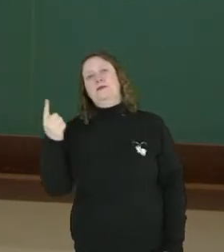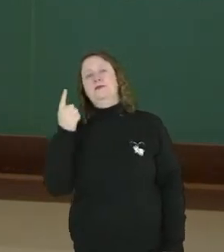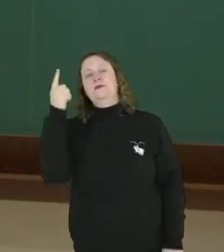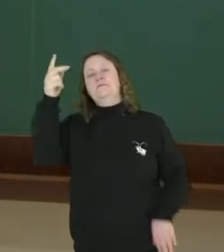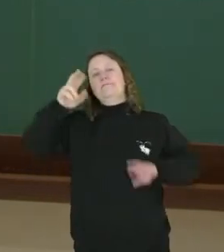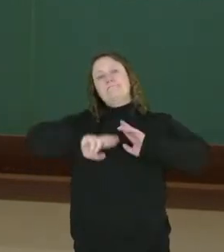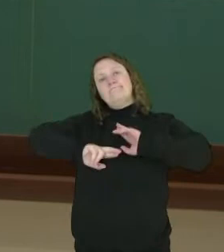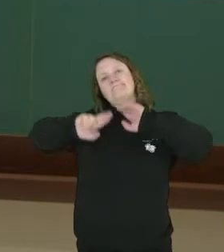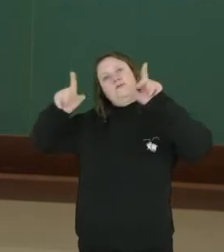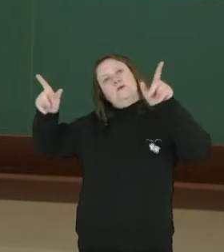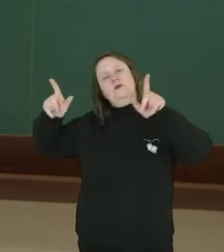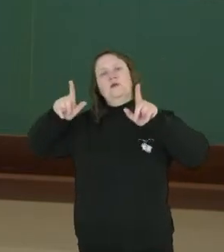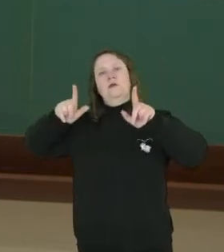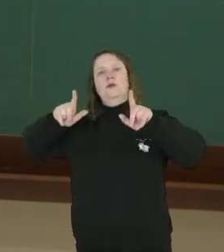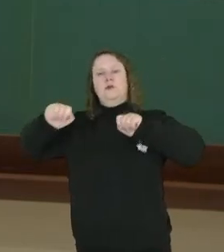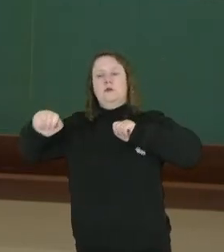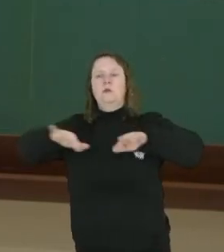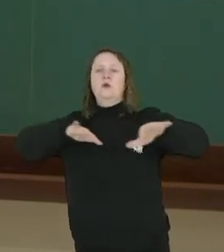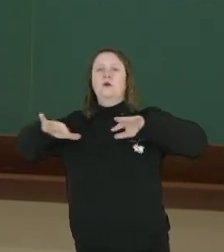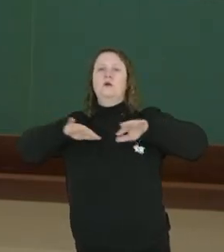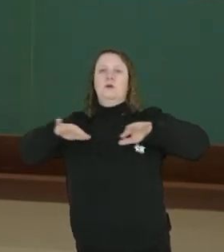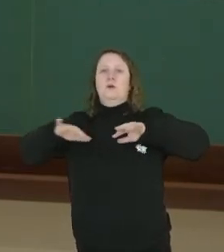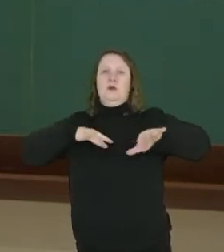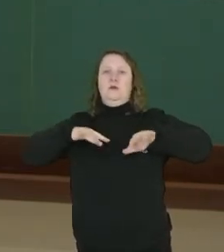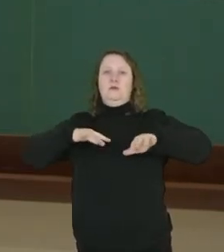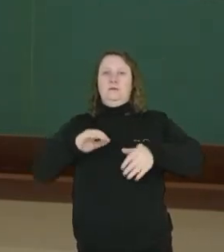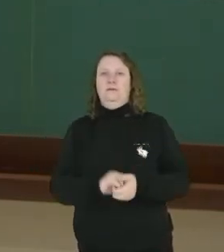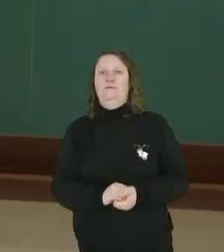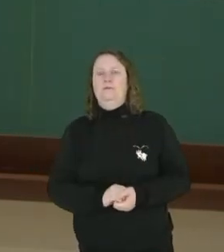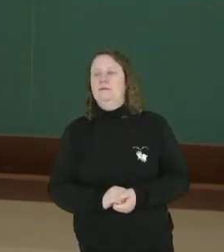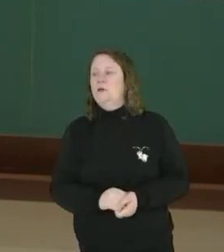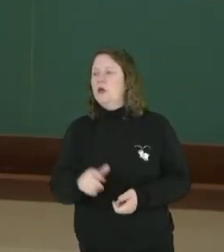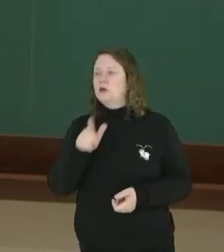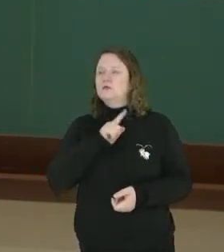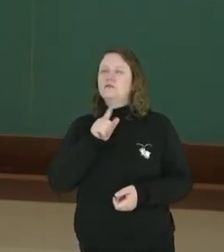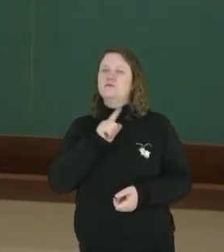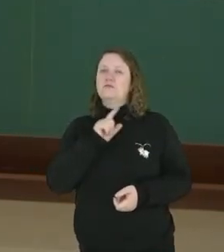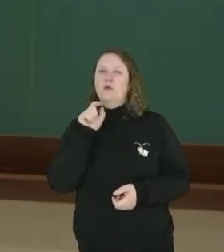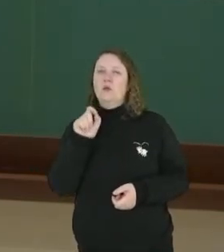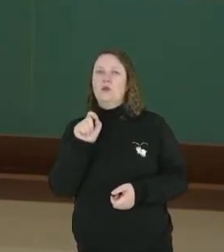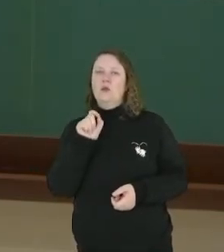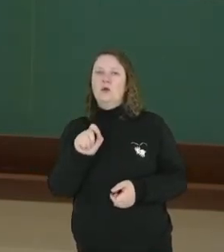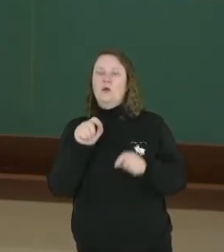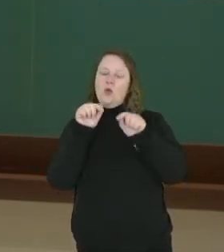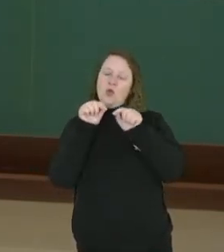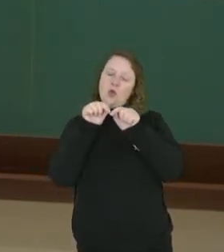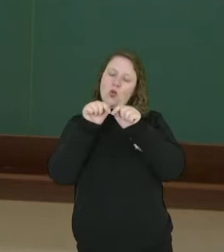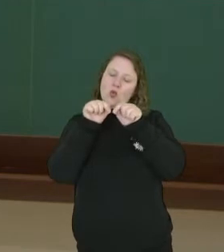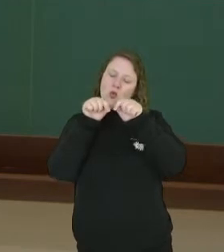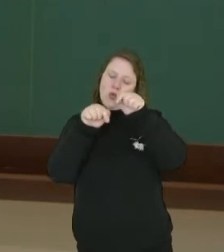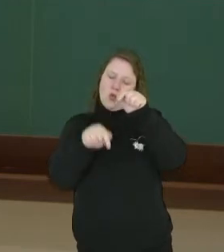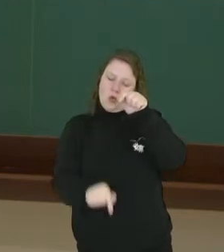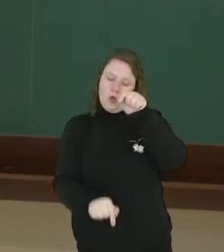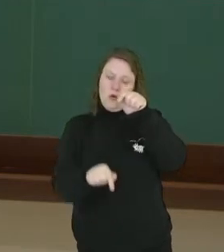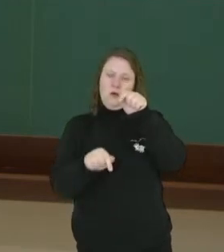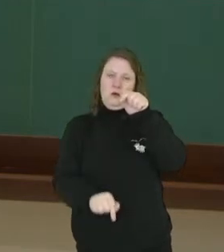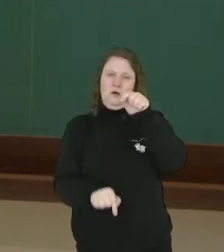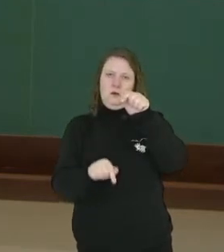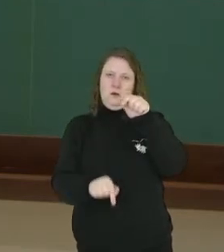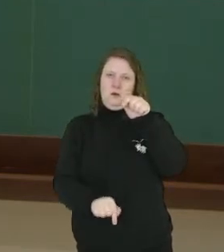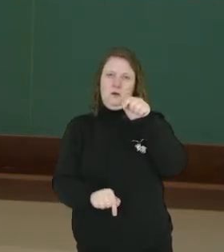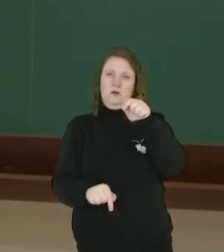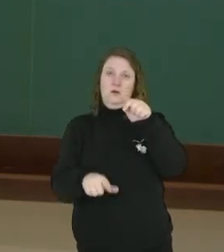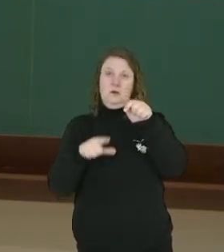posterior ao movimento do salto, certo? Então quer dizer que a altura, nesse caso, está diminuindo, certo? Então quer dizer que, neste caso, a energia